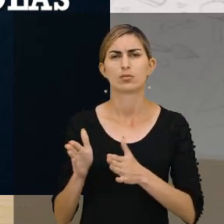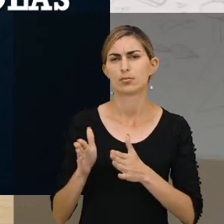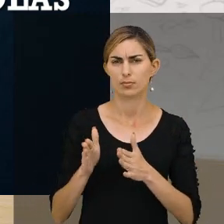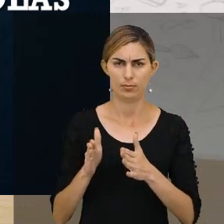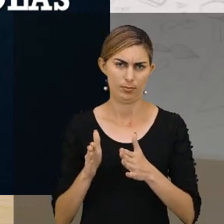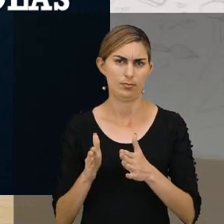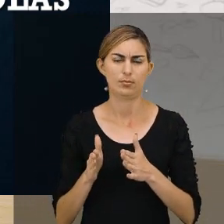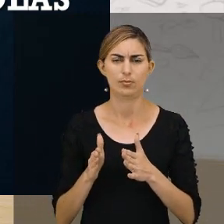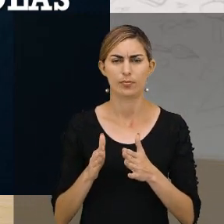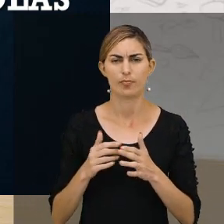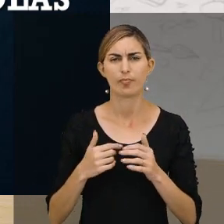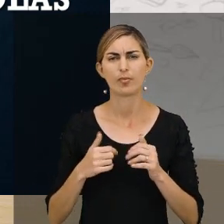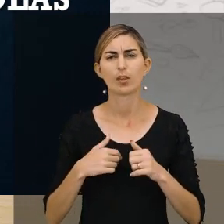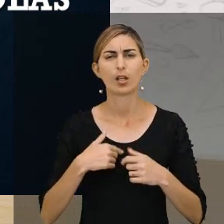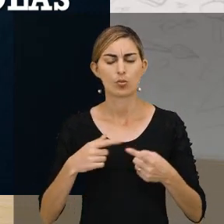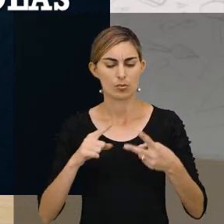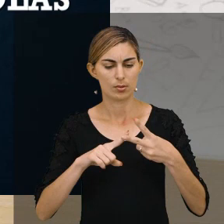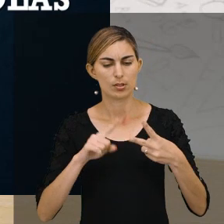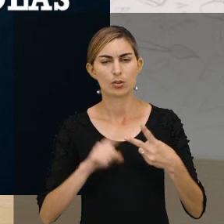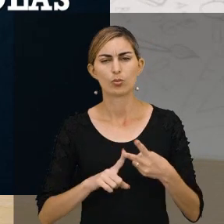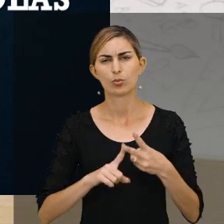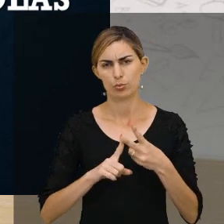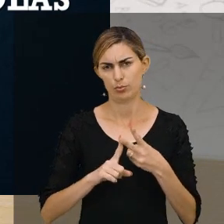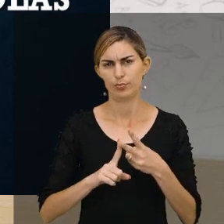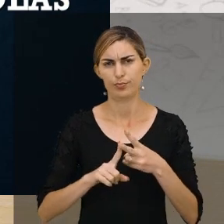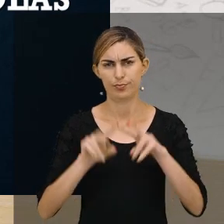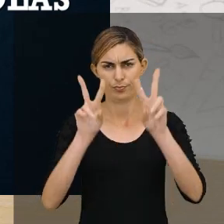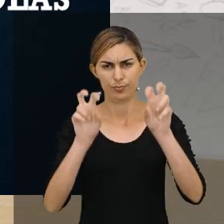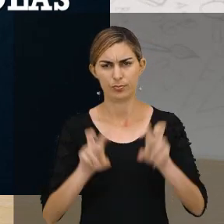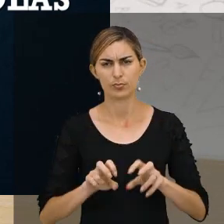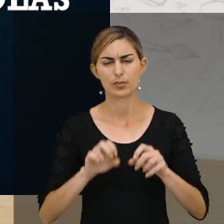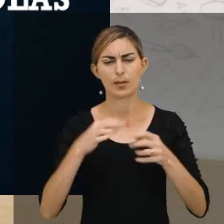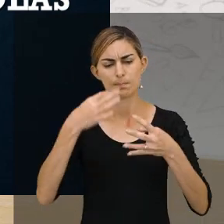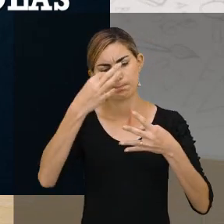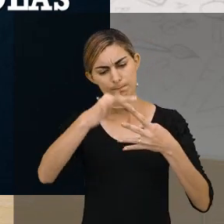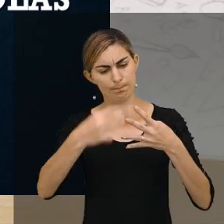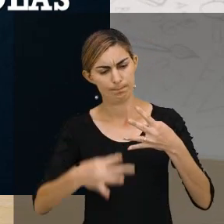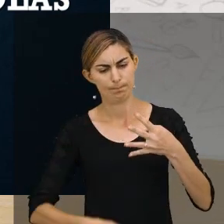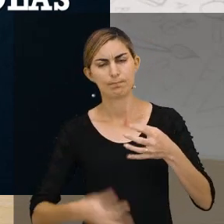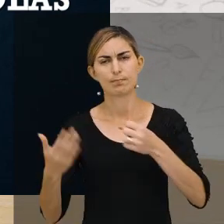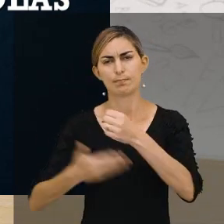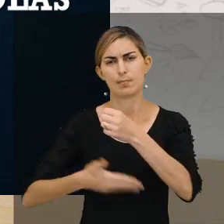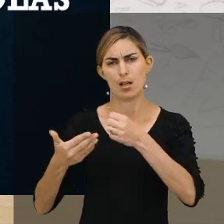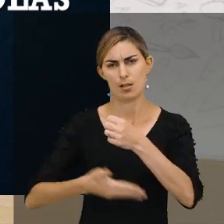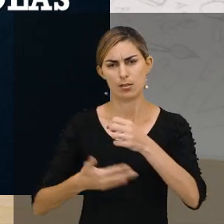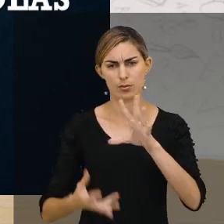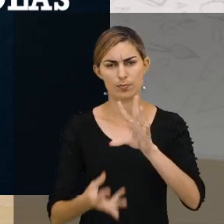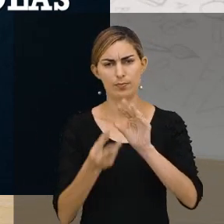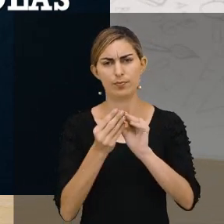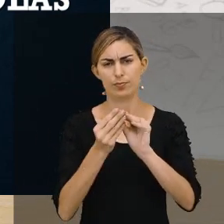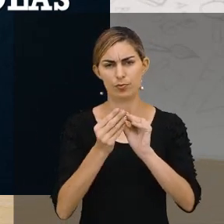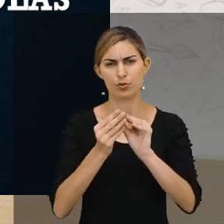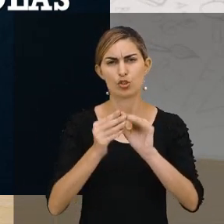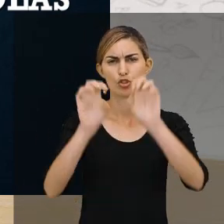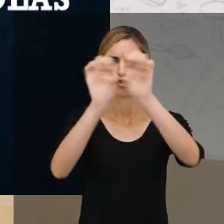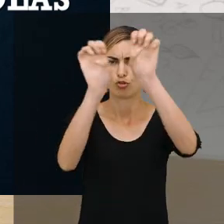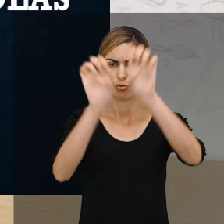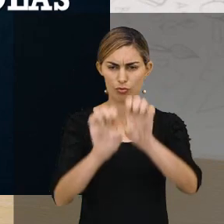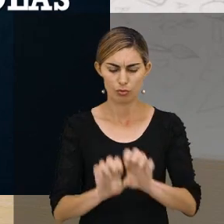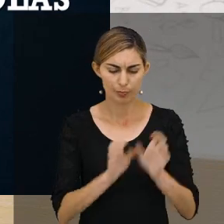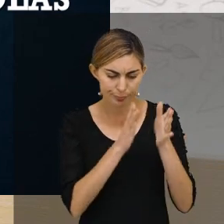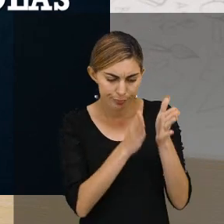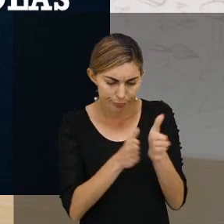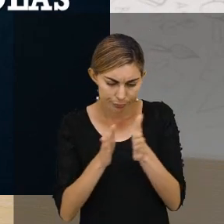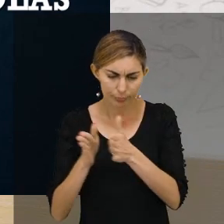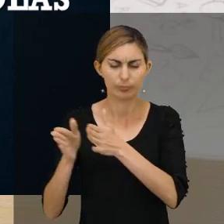organização institucional. E o segundo tópico são os elementos básicos que compõem a